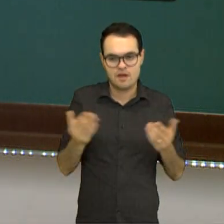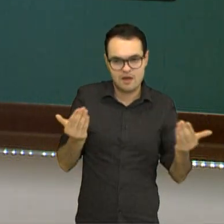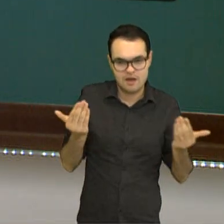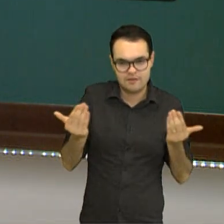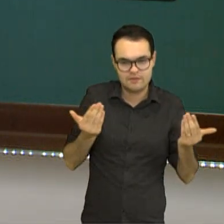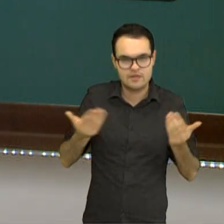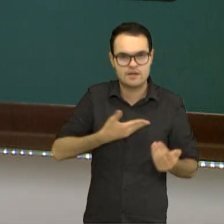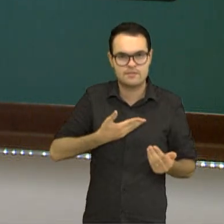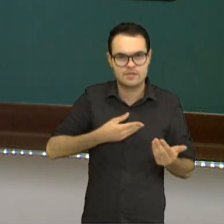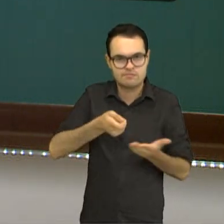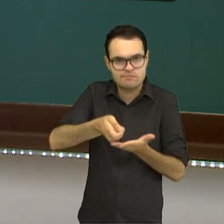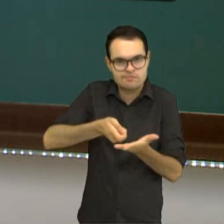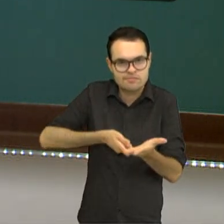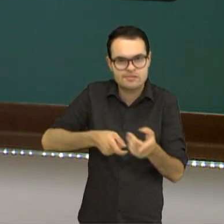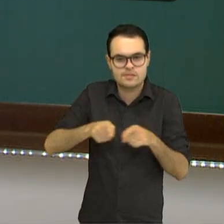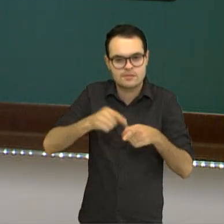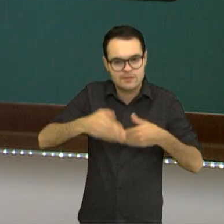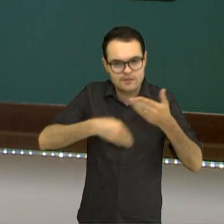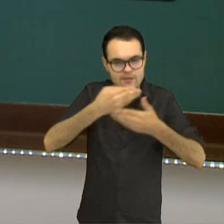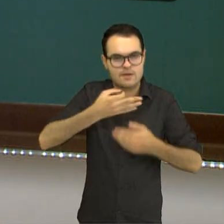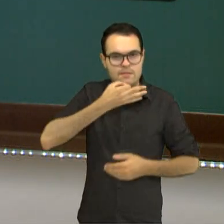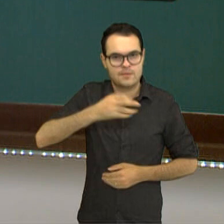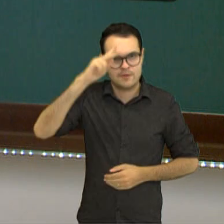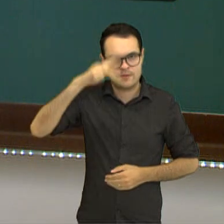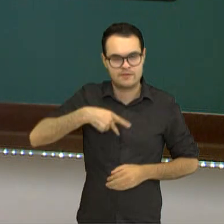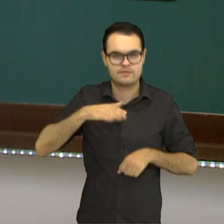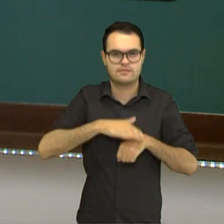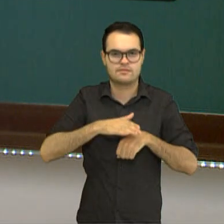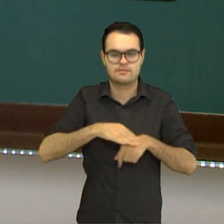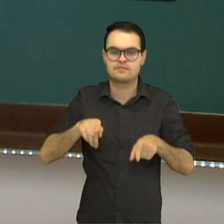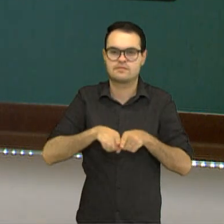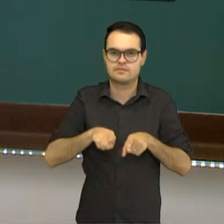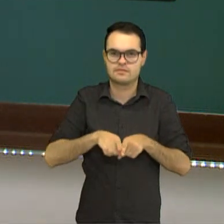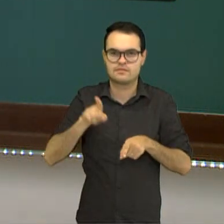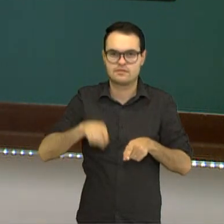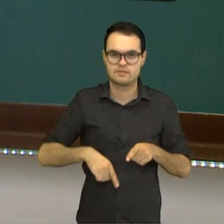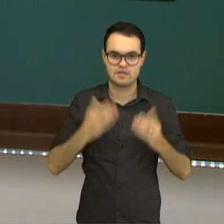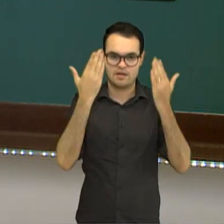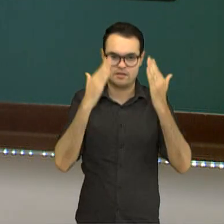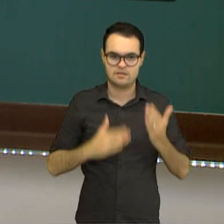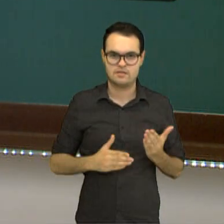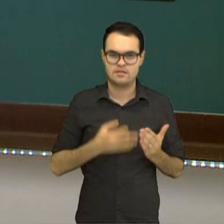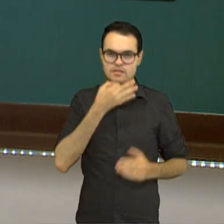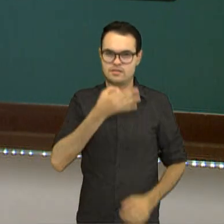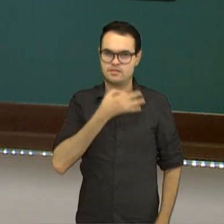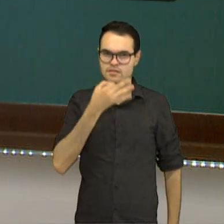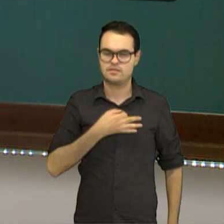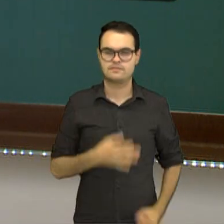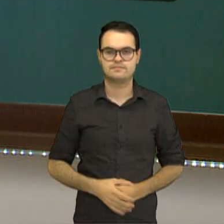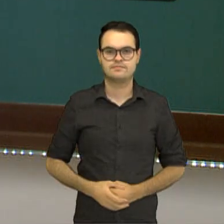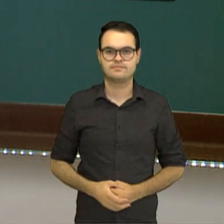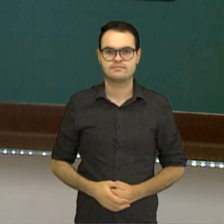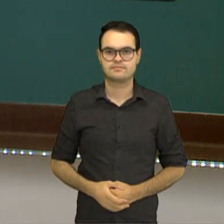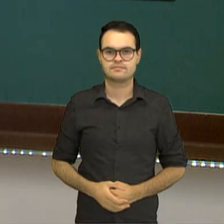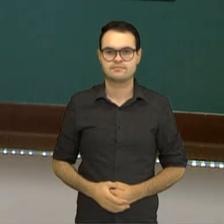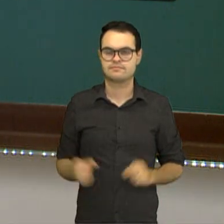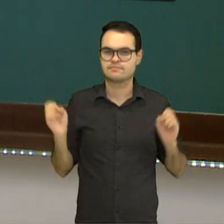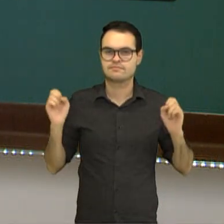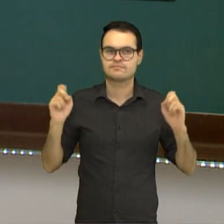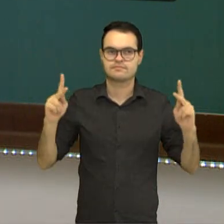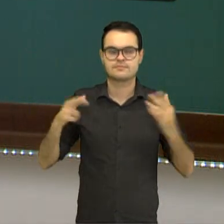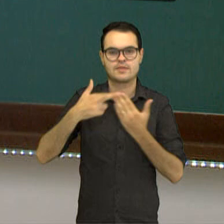colegas, desenvolvendo a autocrítica e o uso de mecanismos de análise criteriosa.